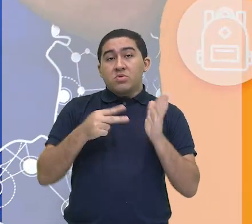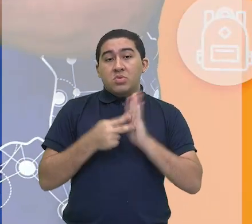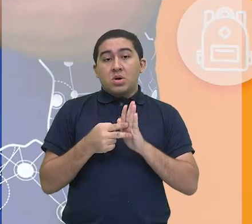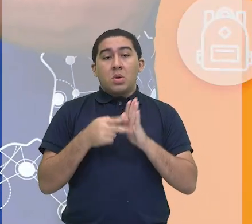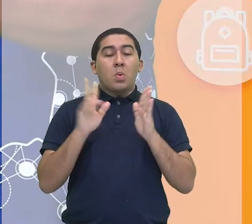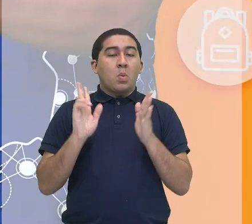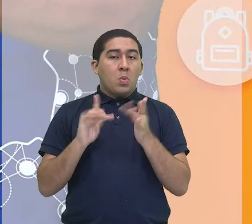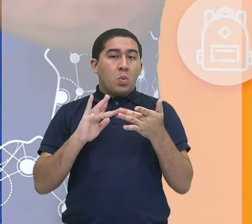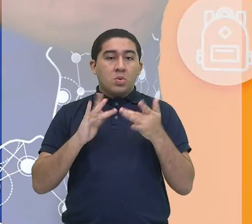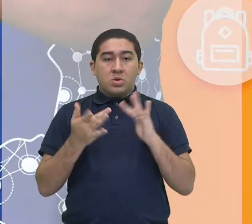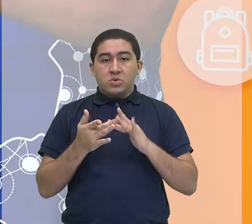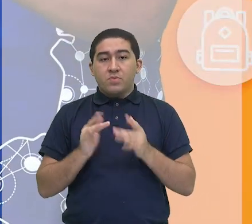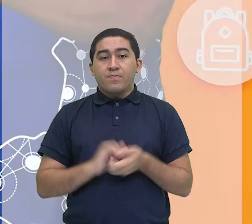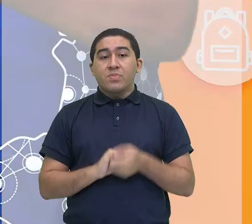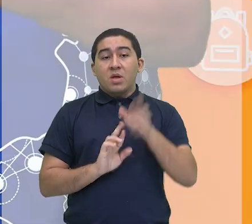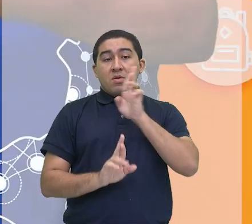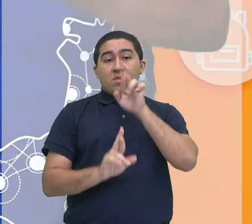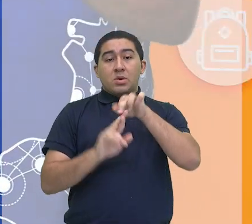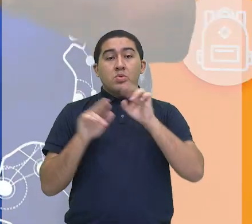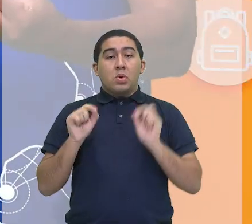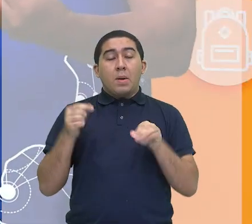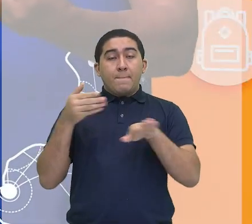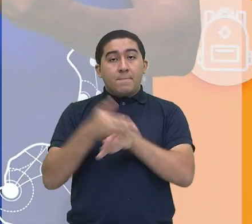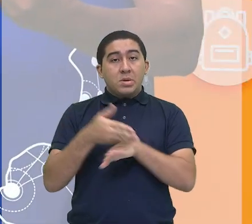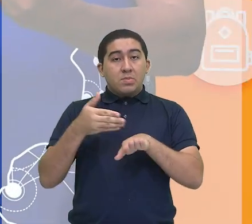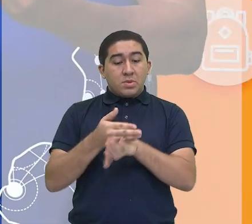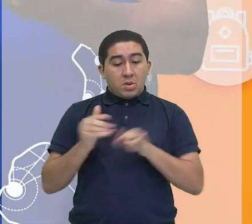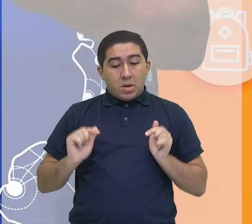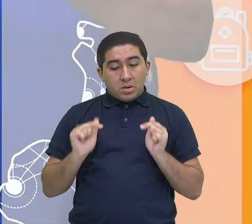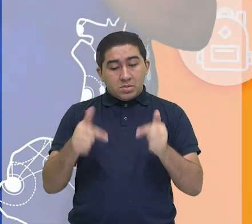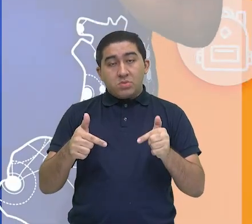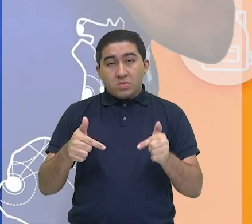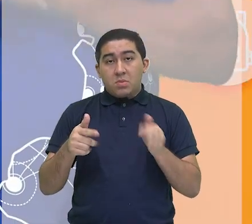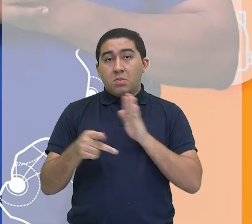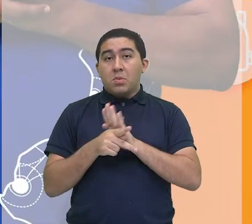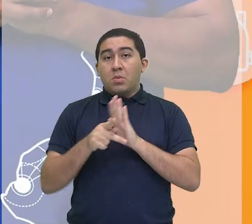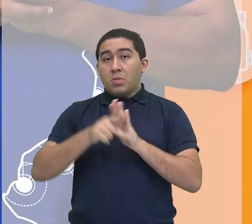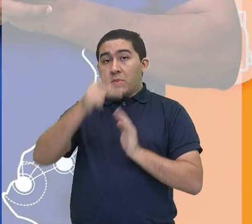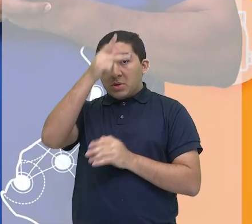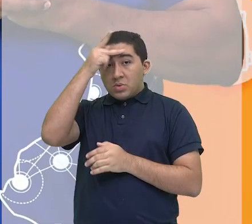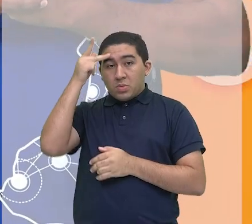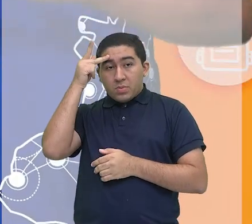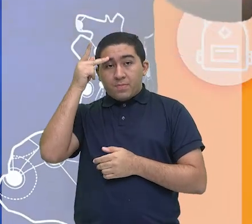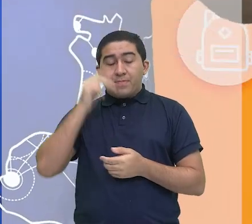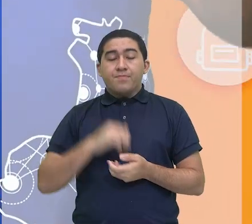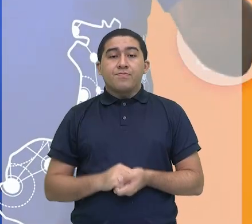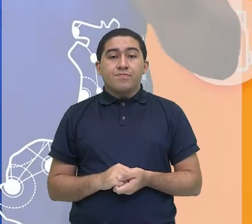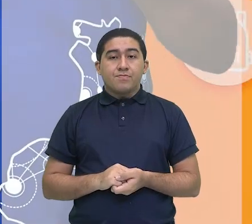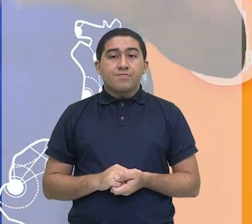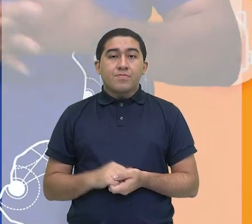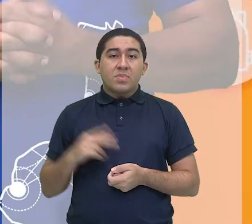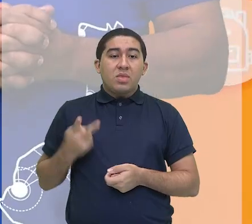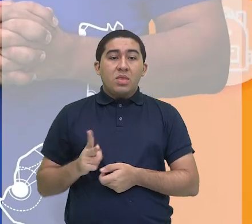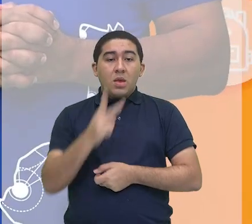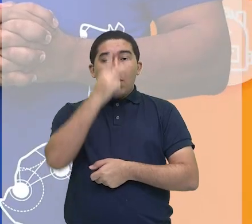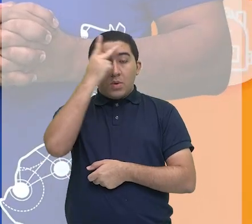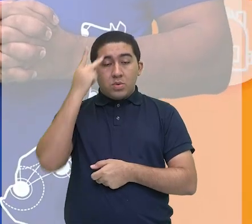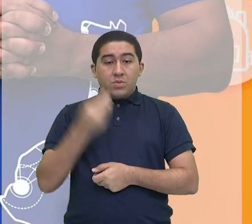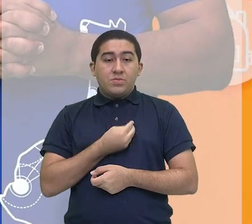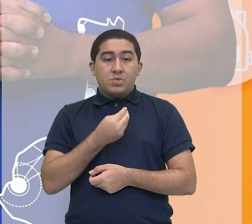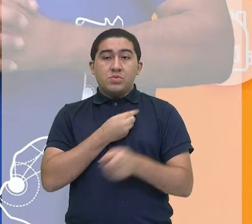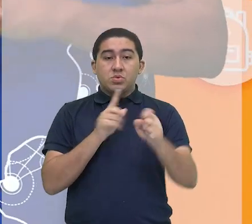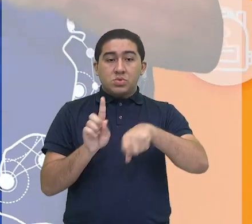Então, refere-se à participação ativa, né, dos cidadãos, de toda pessoa que vive em